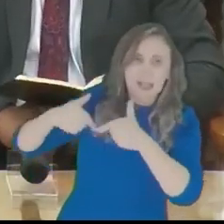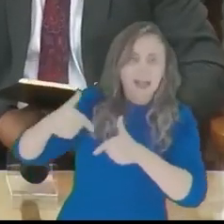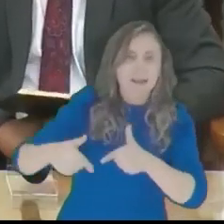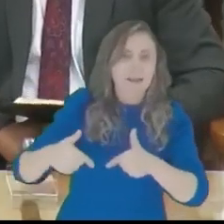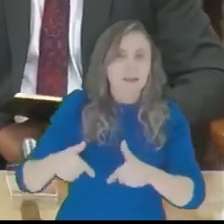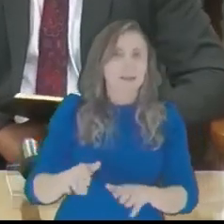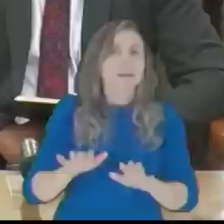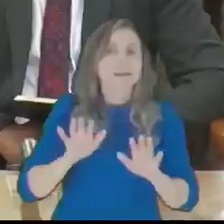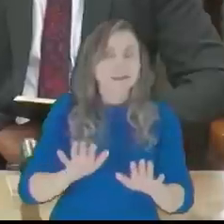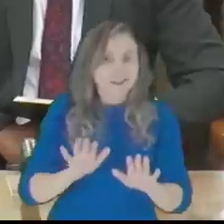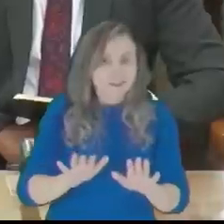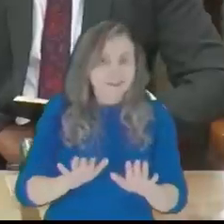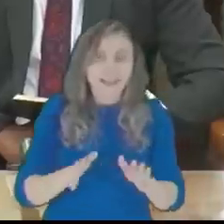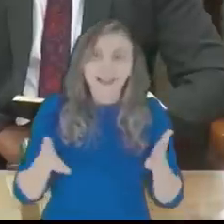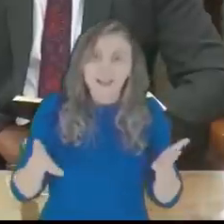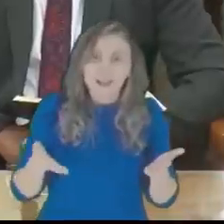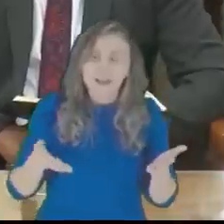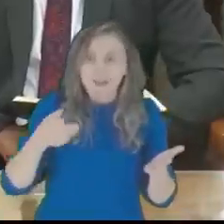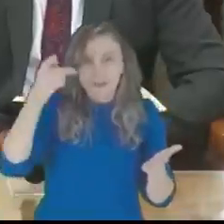modo especial.